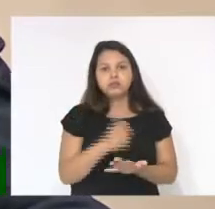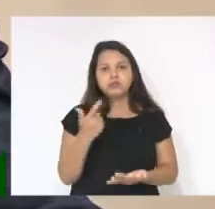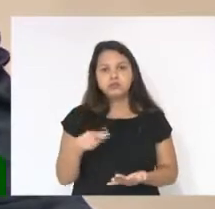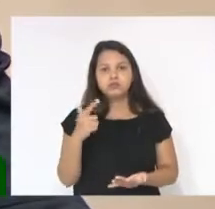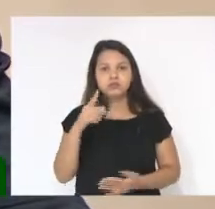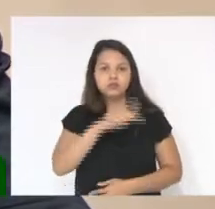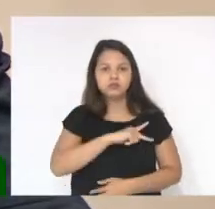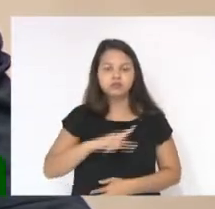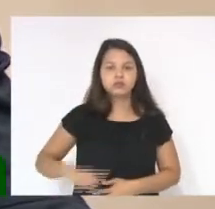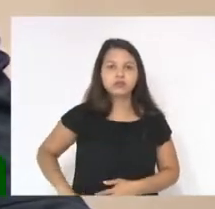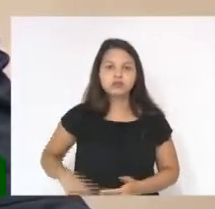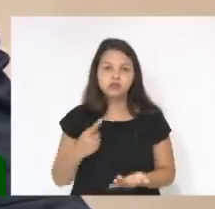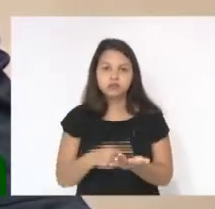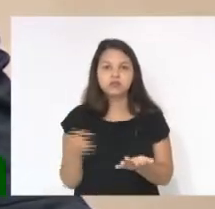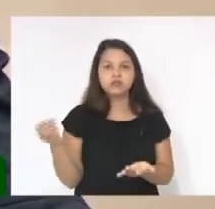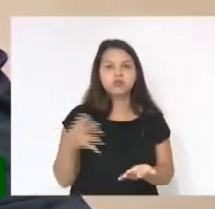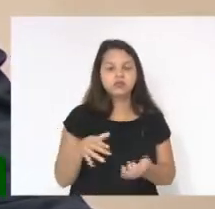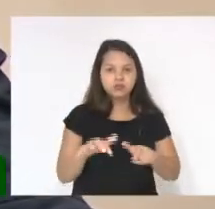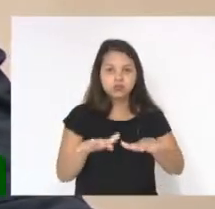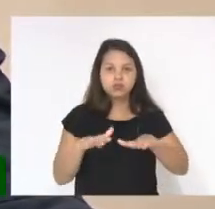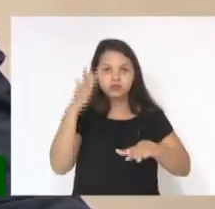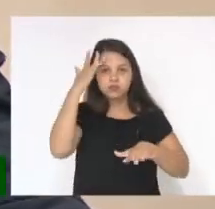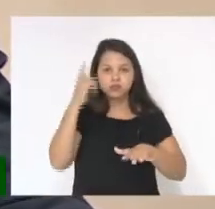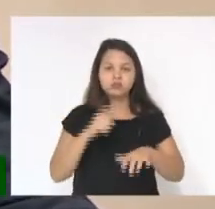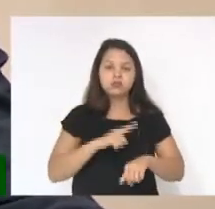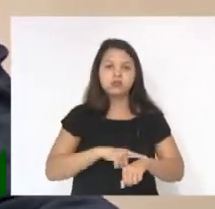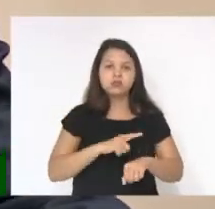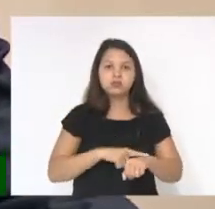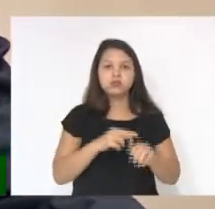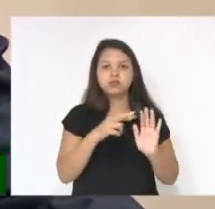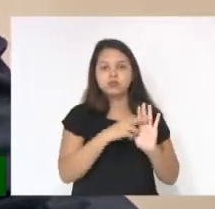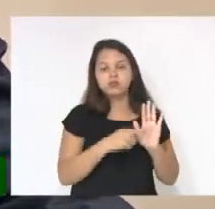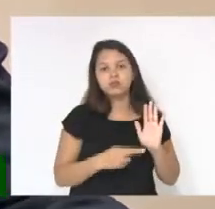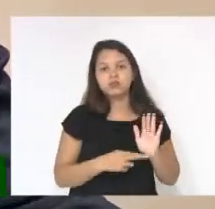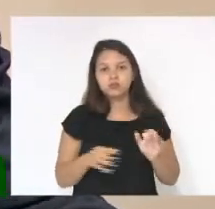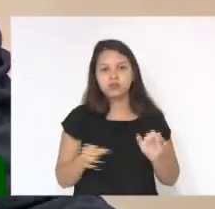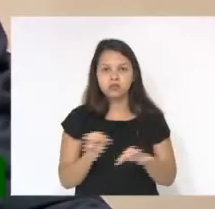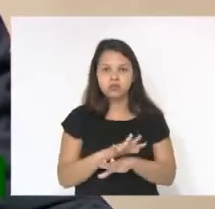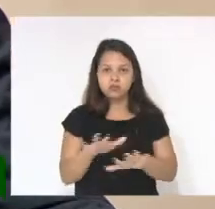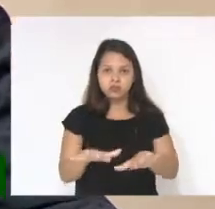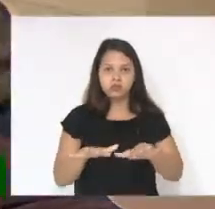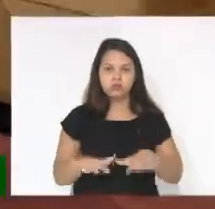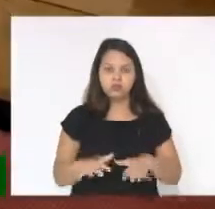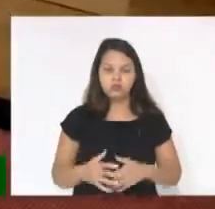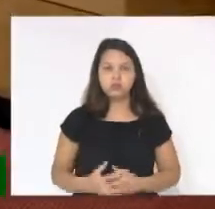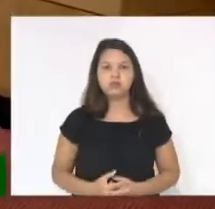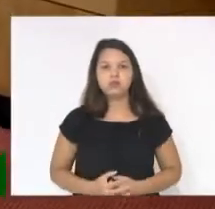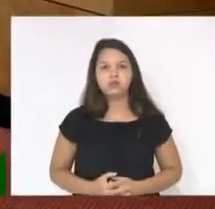presidência convoca a nova sessão para amanhã no horário regimental. Está encerrada a presente sessão.